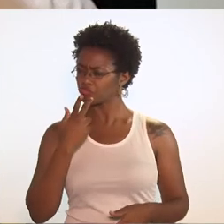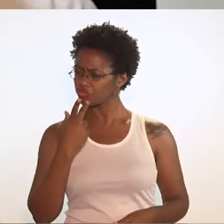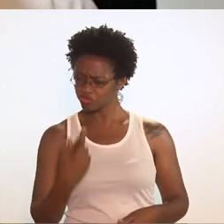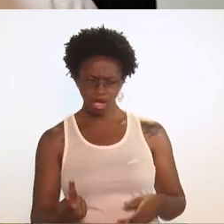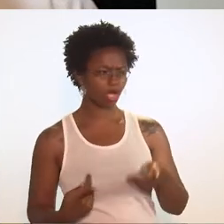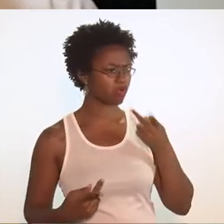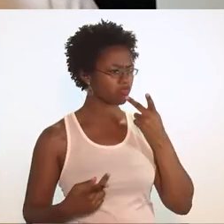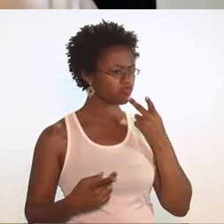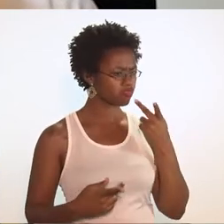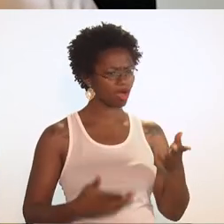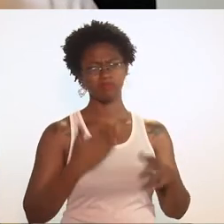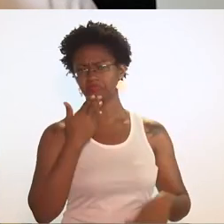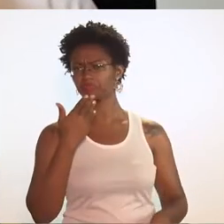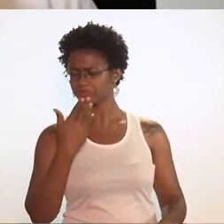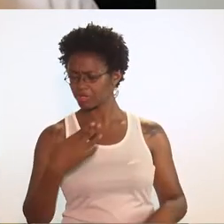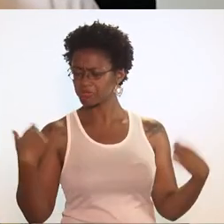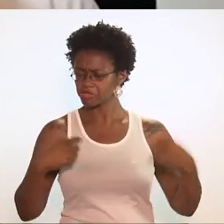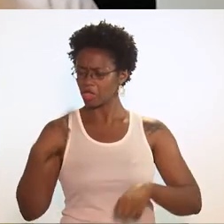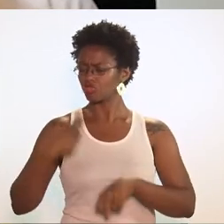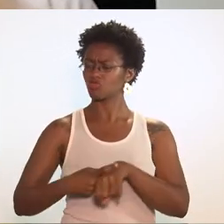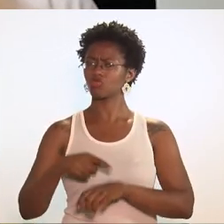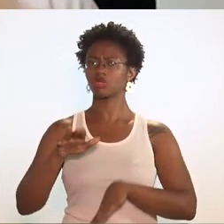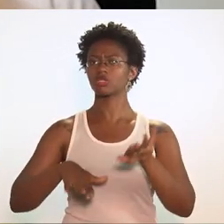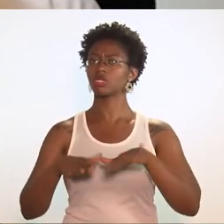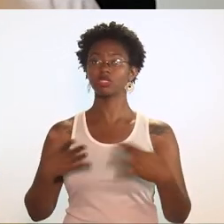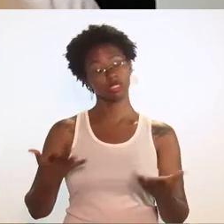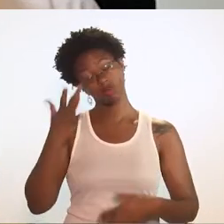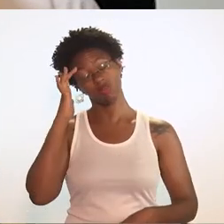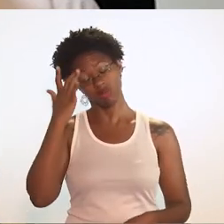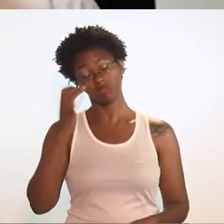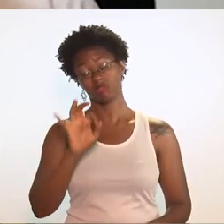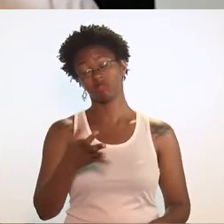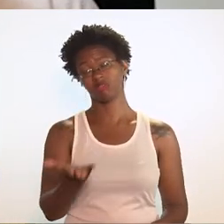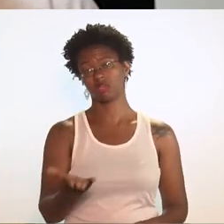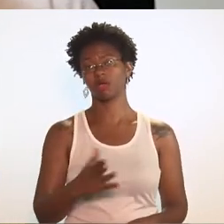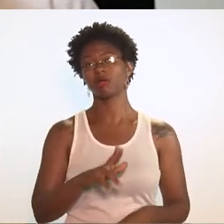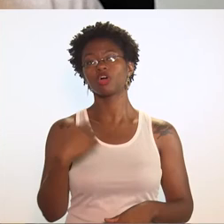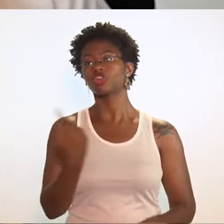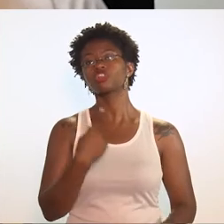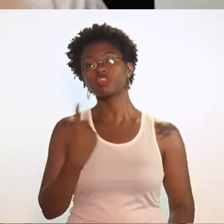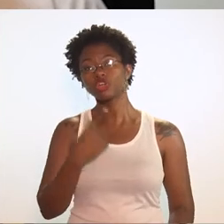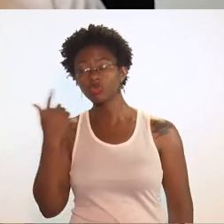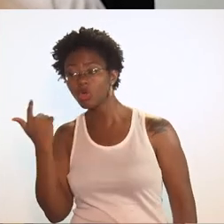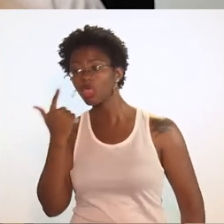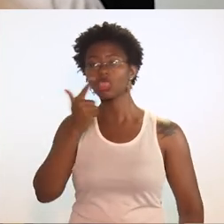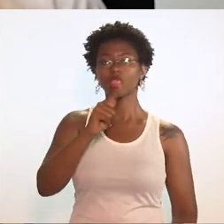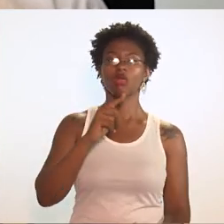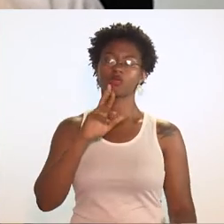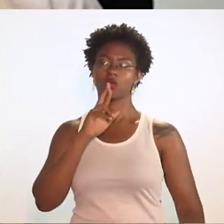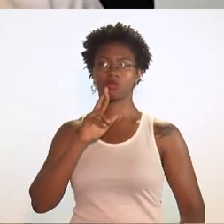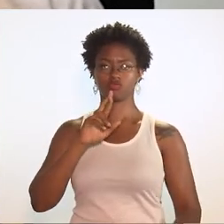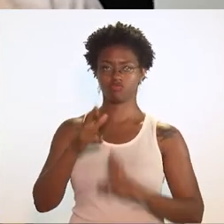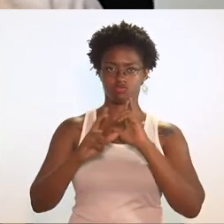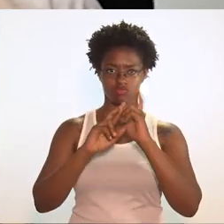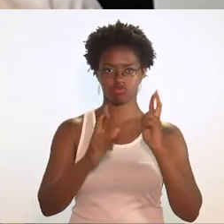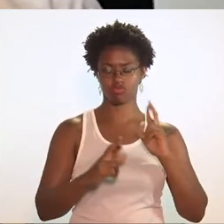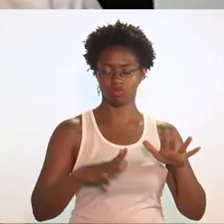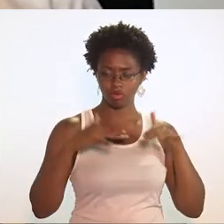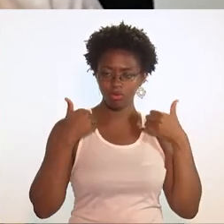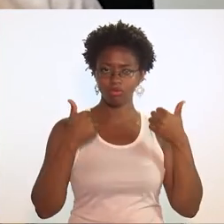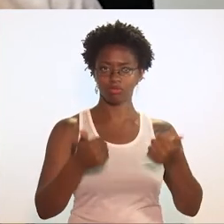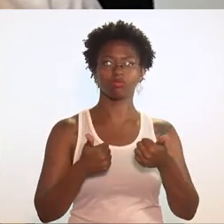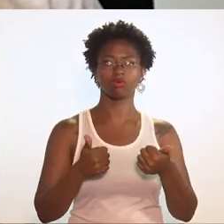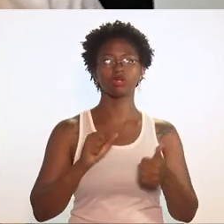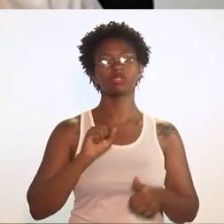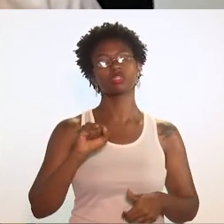técnica, exijo, cobro, e eu acho que tem que ser assim mesmo, porque a gente só atinge, só busca os